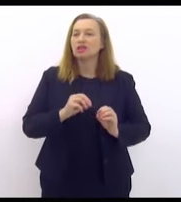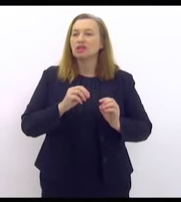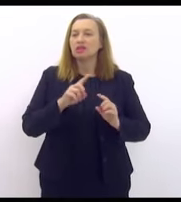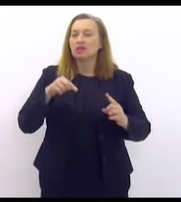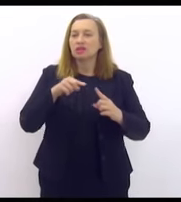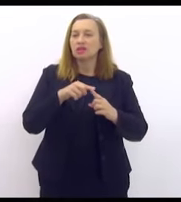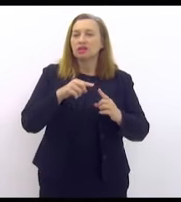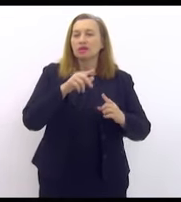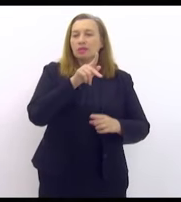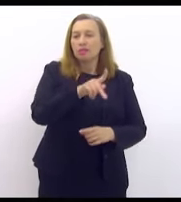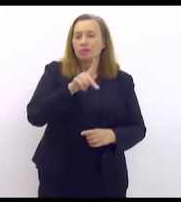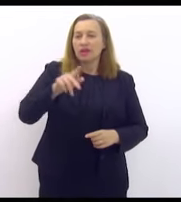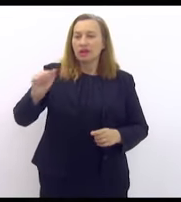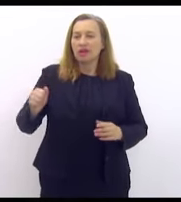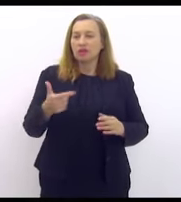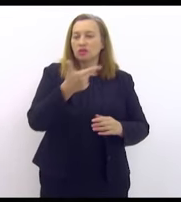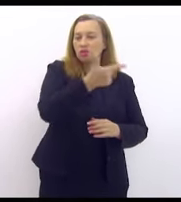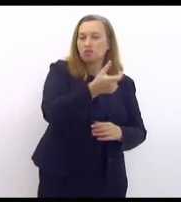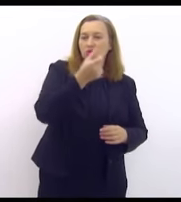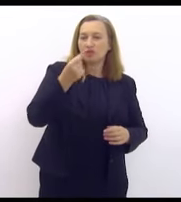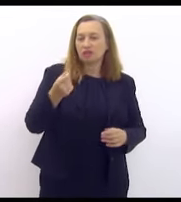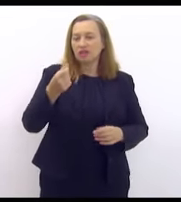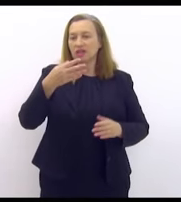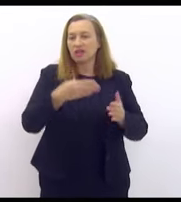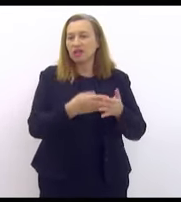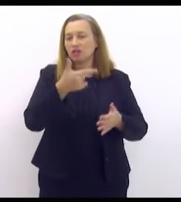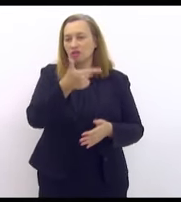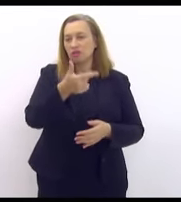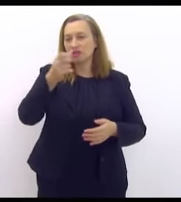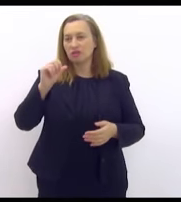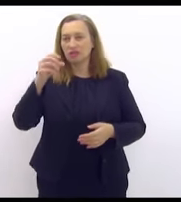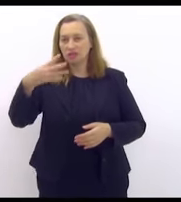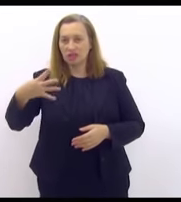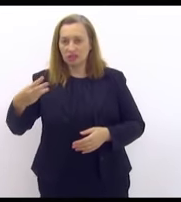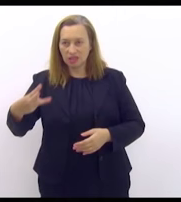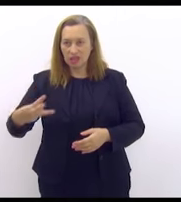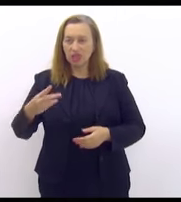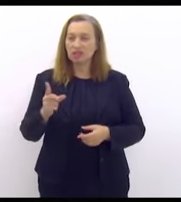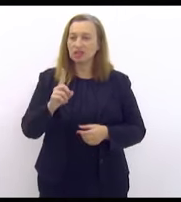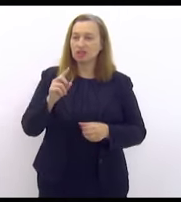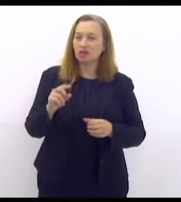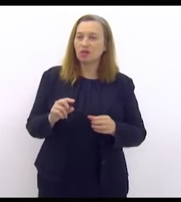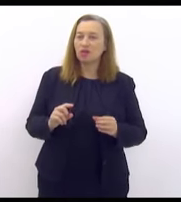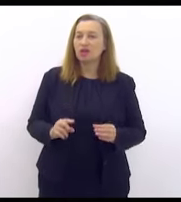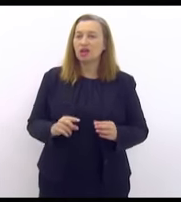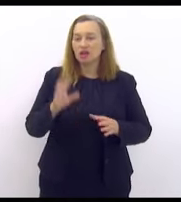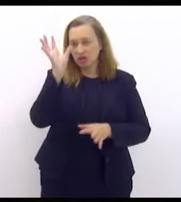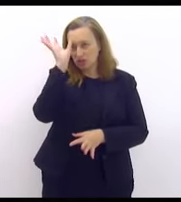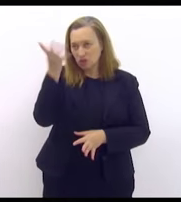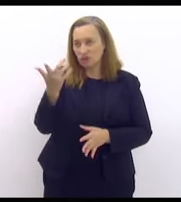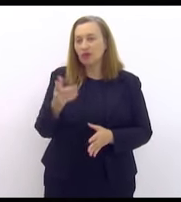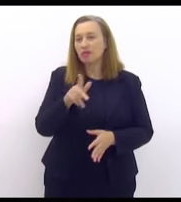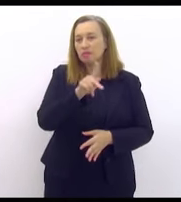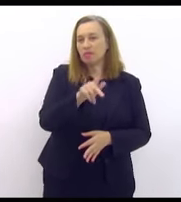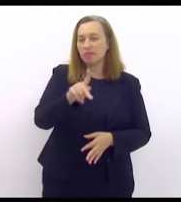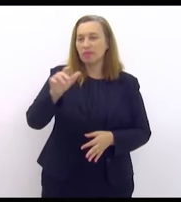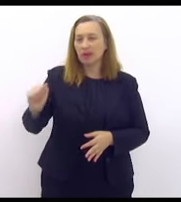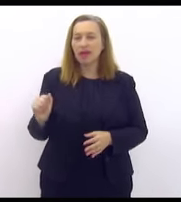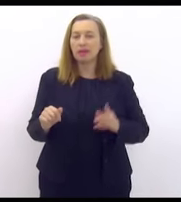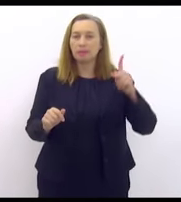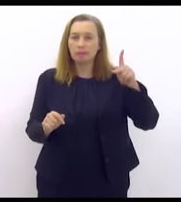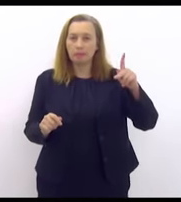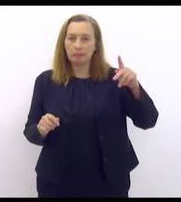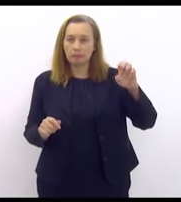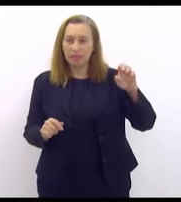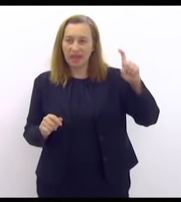de 2020 a 2023. Se não revertermos esse quadro de déficit, tanto o PPA quanto o PEDES vão